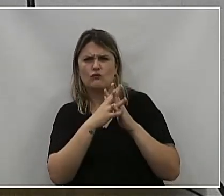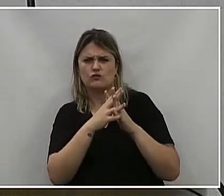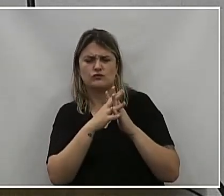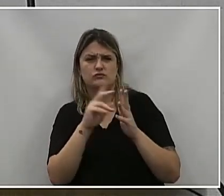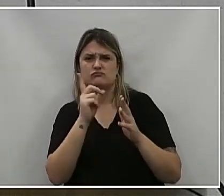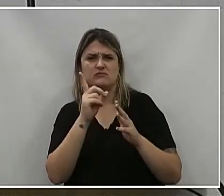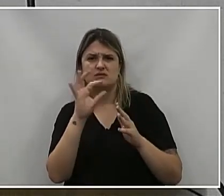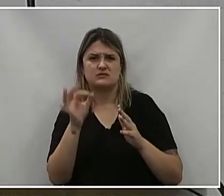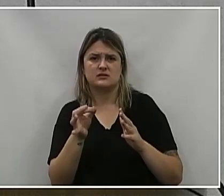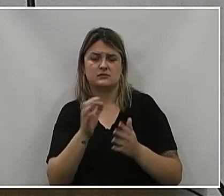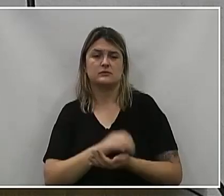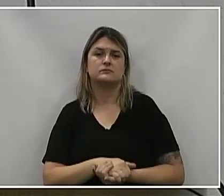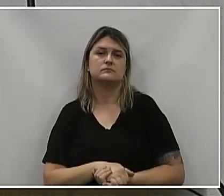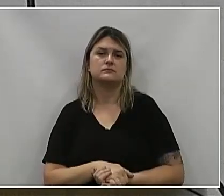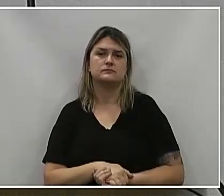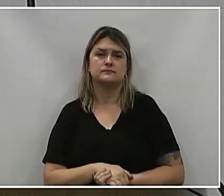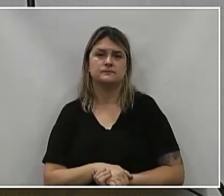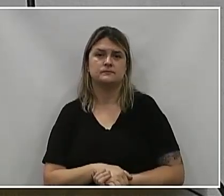prejudicada, né?